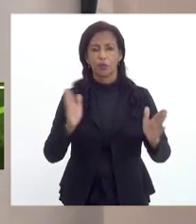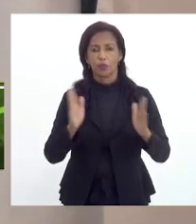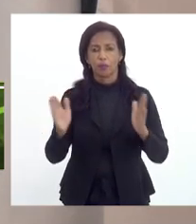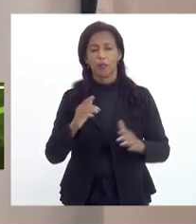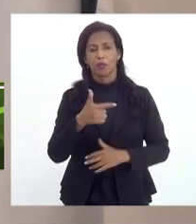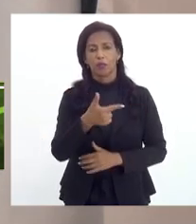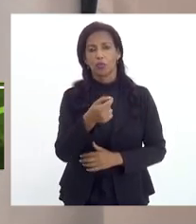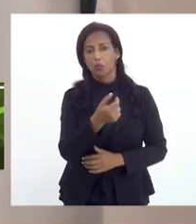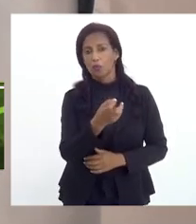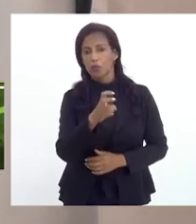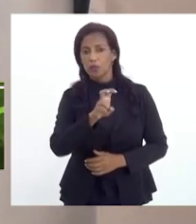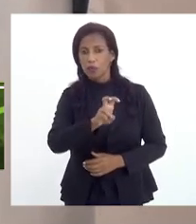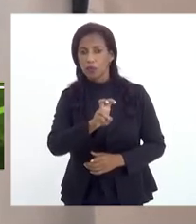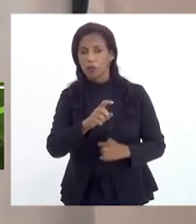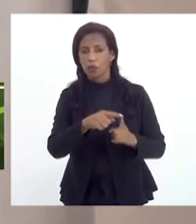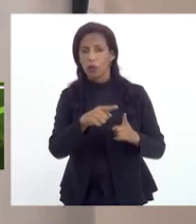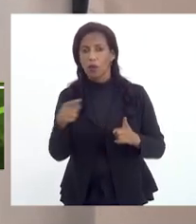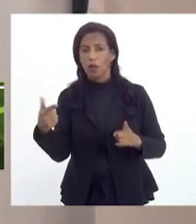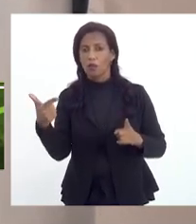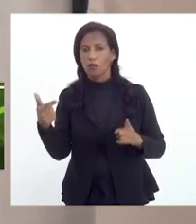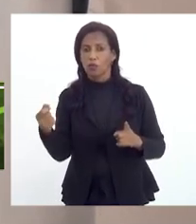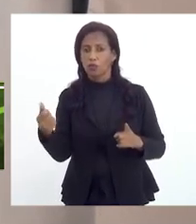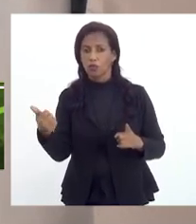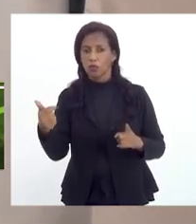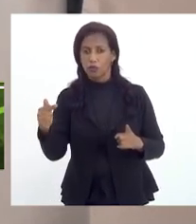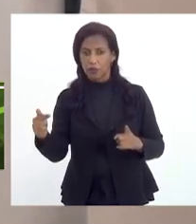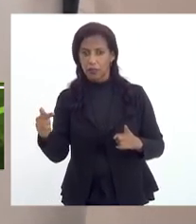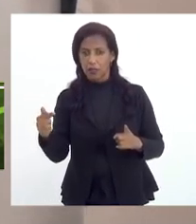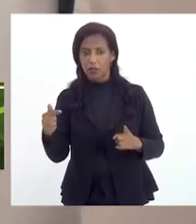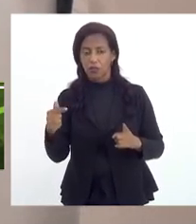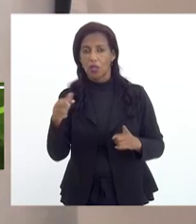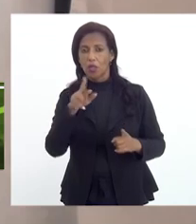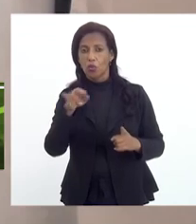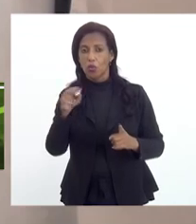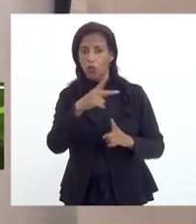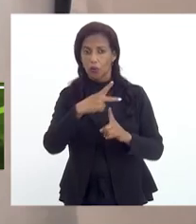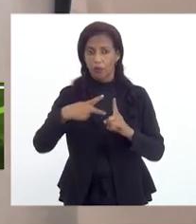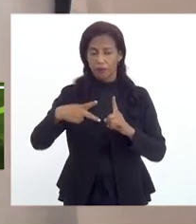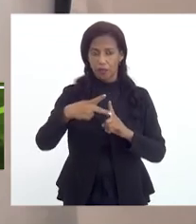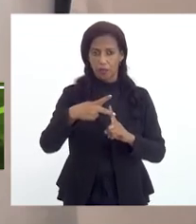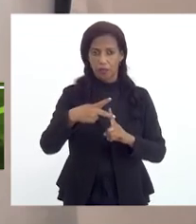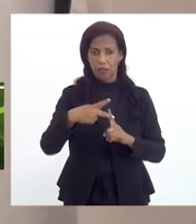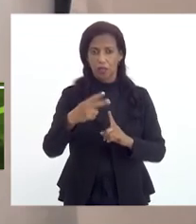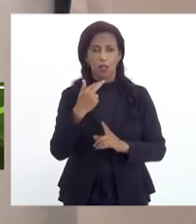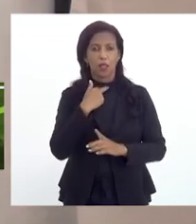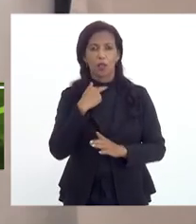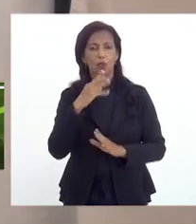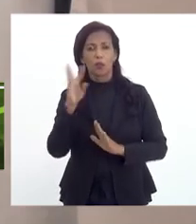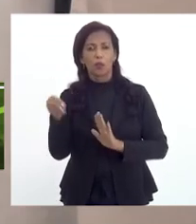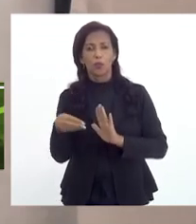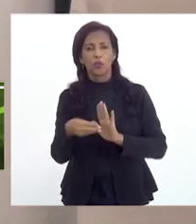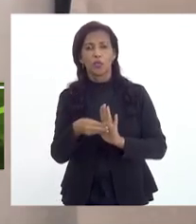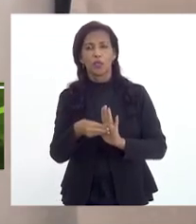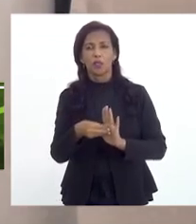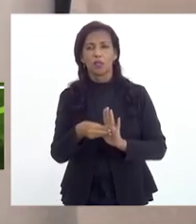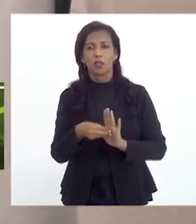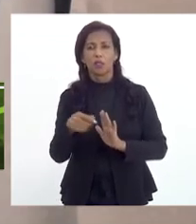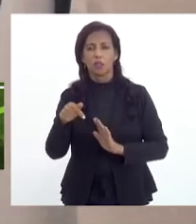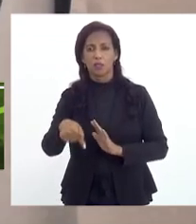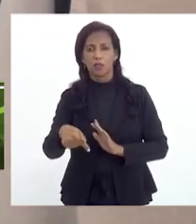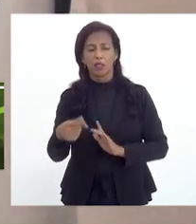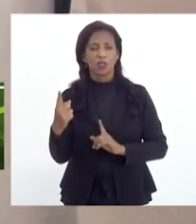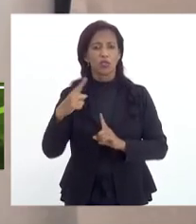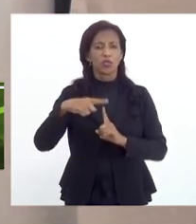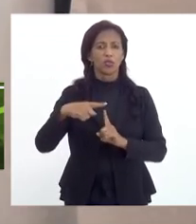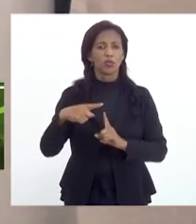2005 A 2017 É do Rio Previdência Então Ela não poderia Entrar Nesse tipo